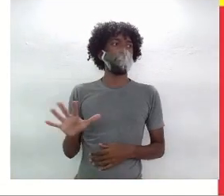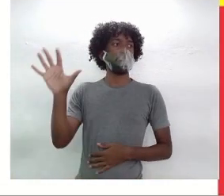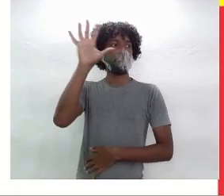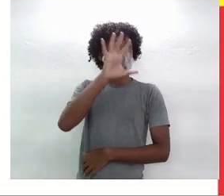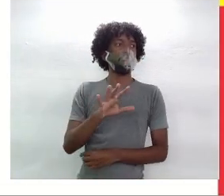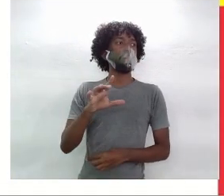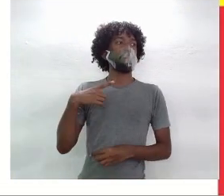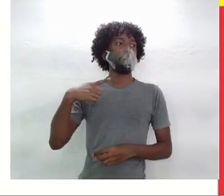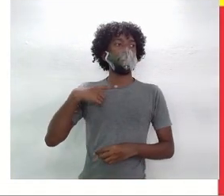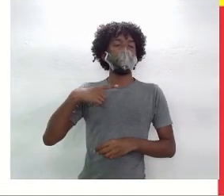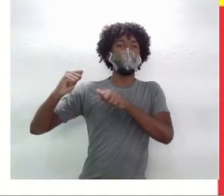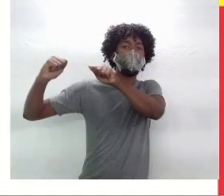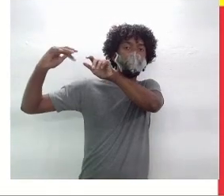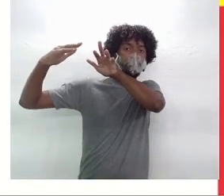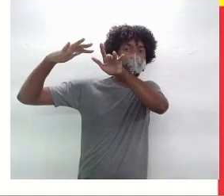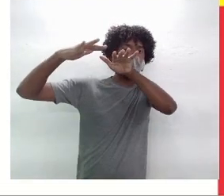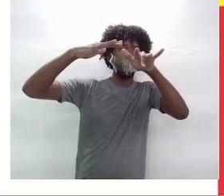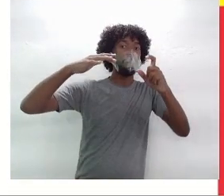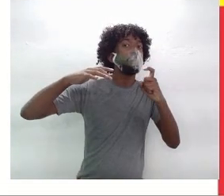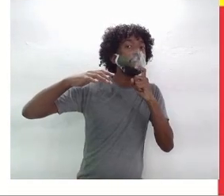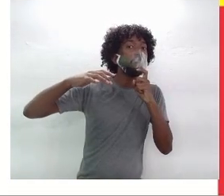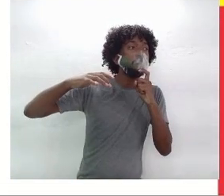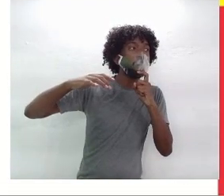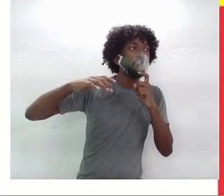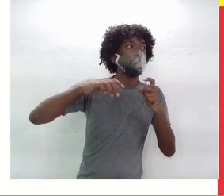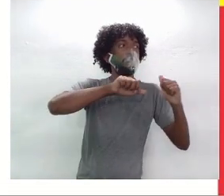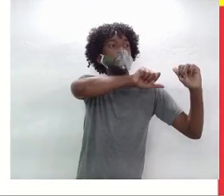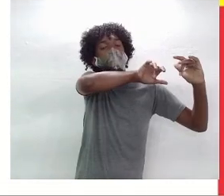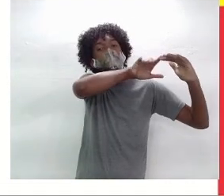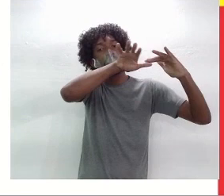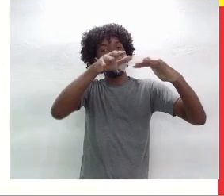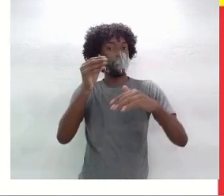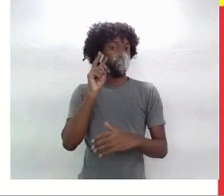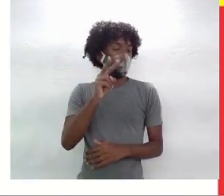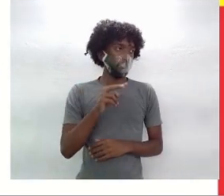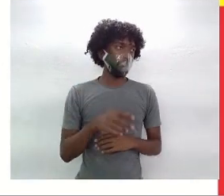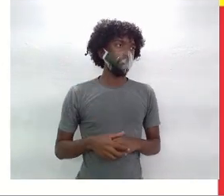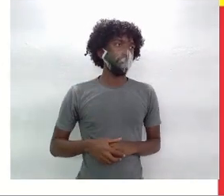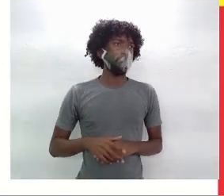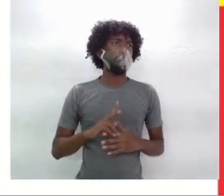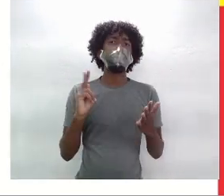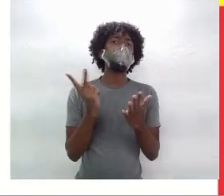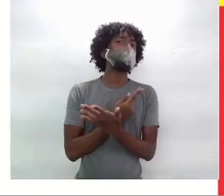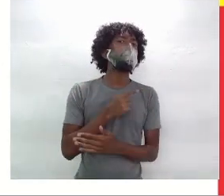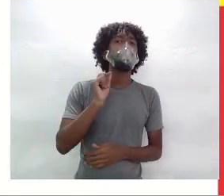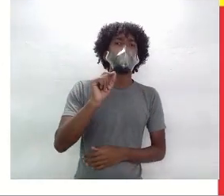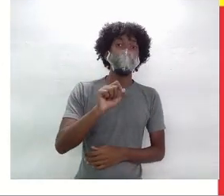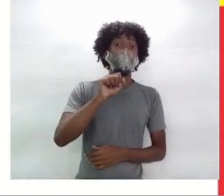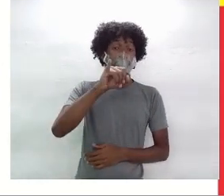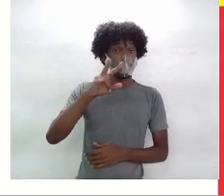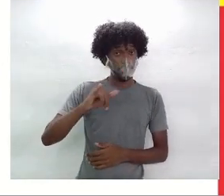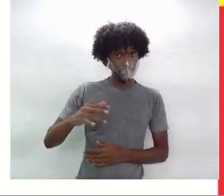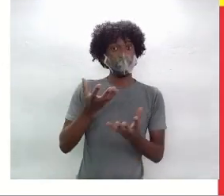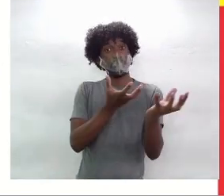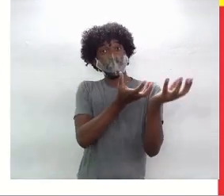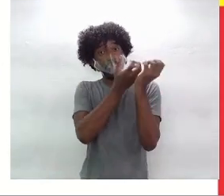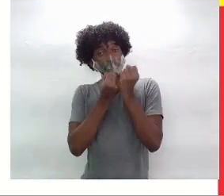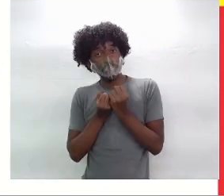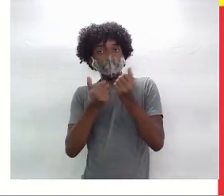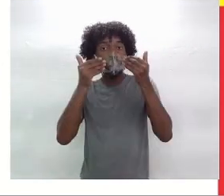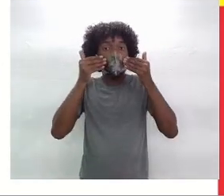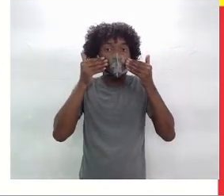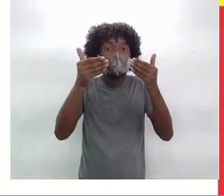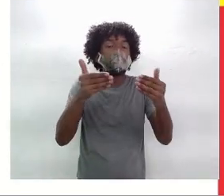vê essa massa de ar de frente fria. O que é que acontece? Se a gente está recebendo essa massa de ar de